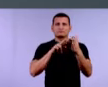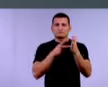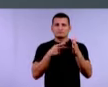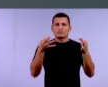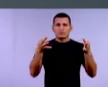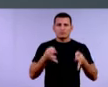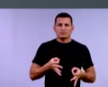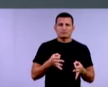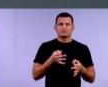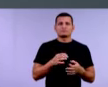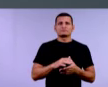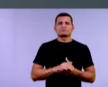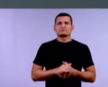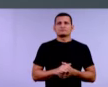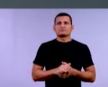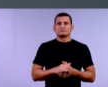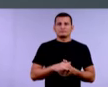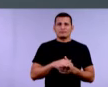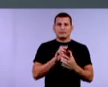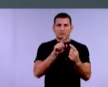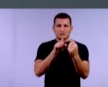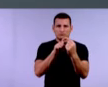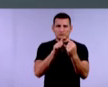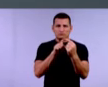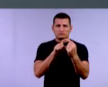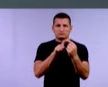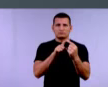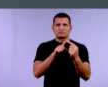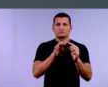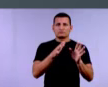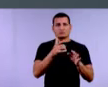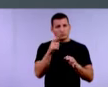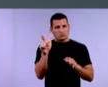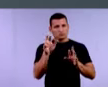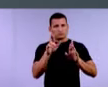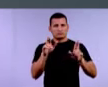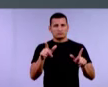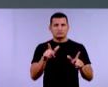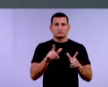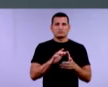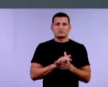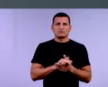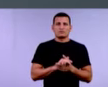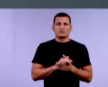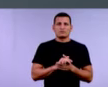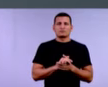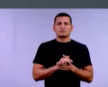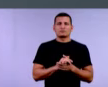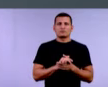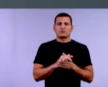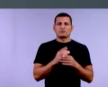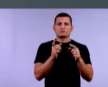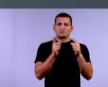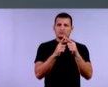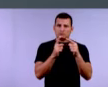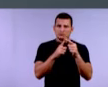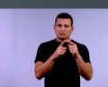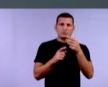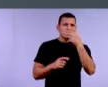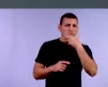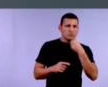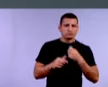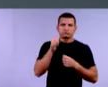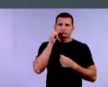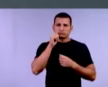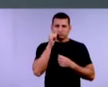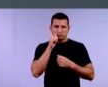coisas. A concordância, ela já trabalha num outro campo, que é a igualdade de masculino e feminino